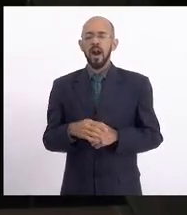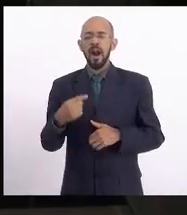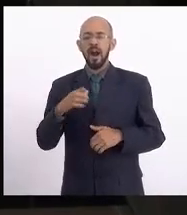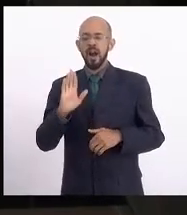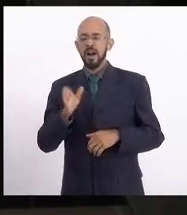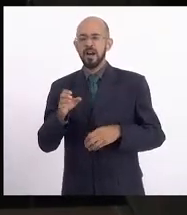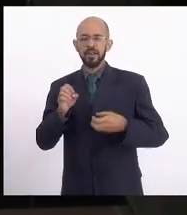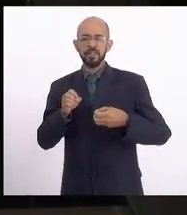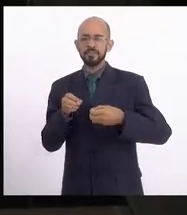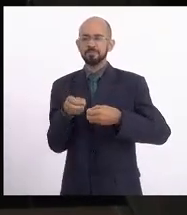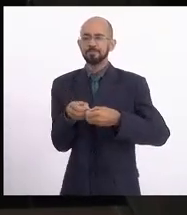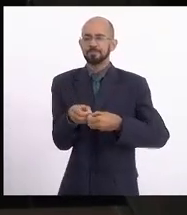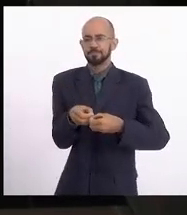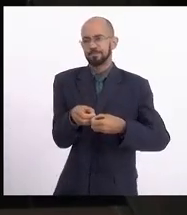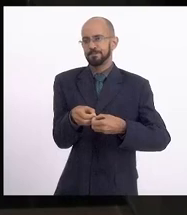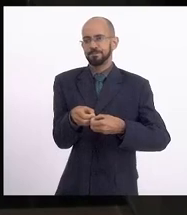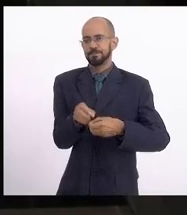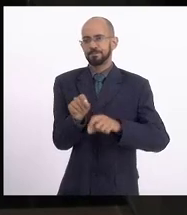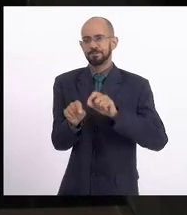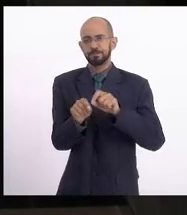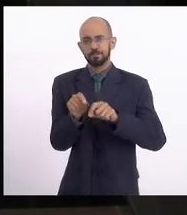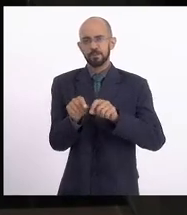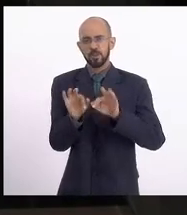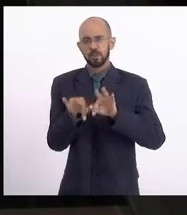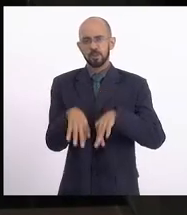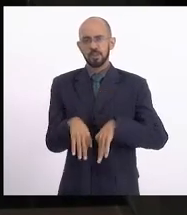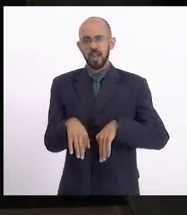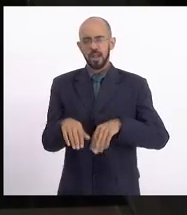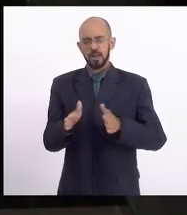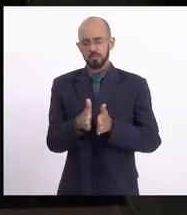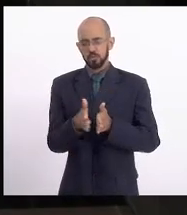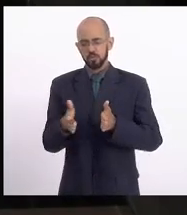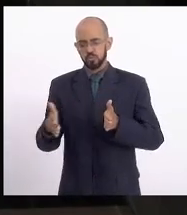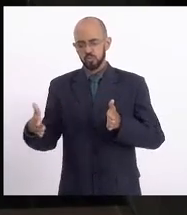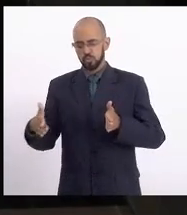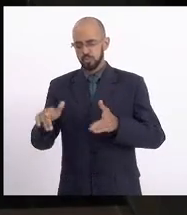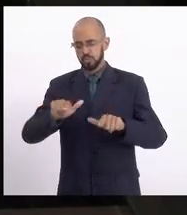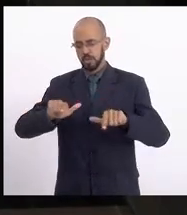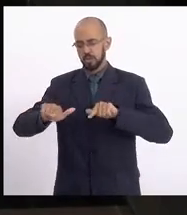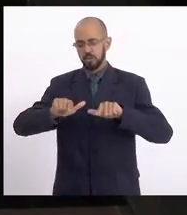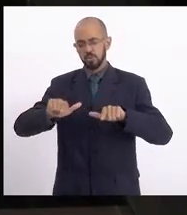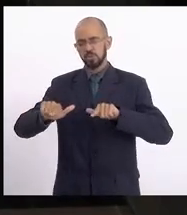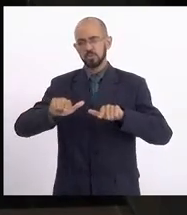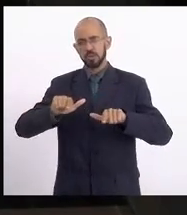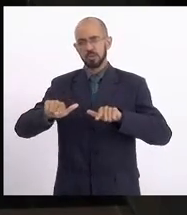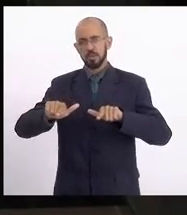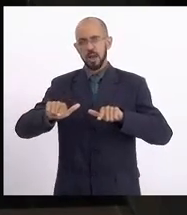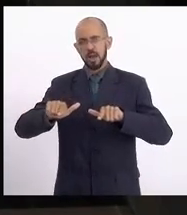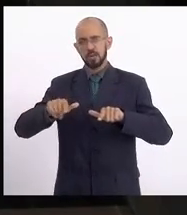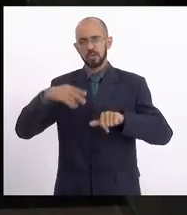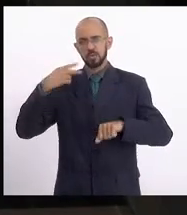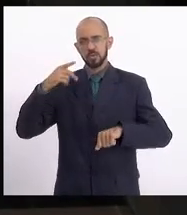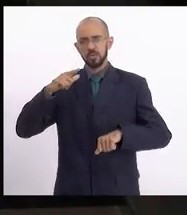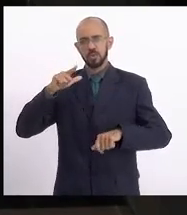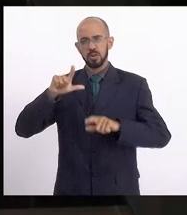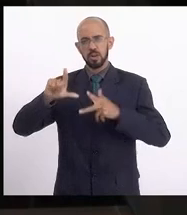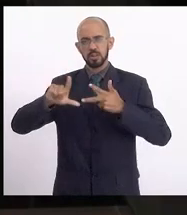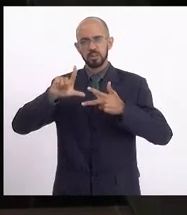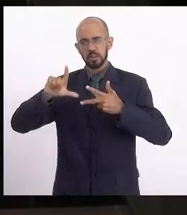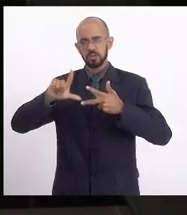aproxima o término dos trabalhos legislativos. Hoje é